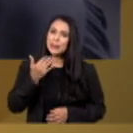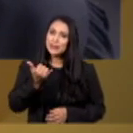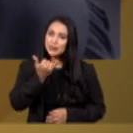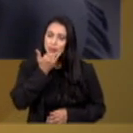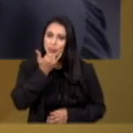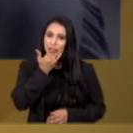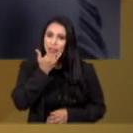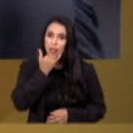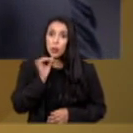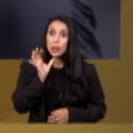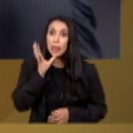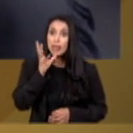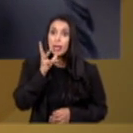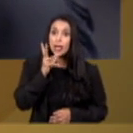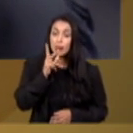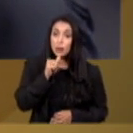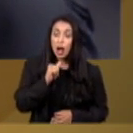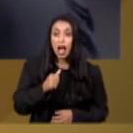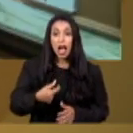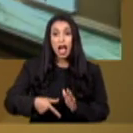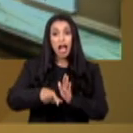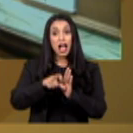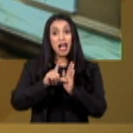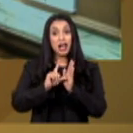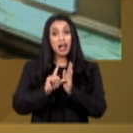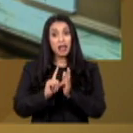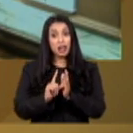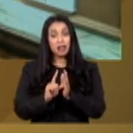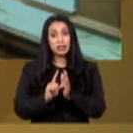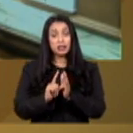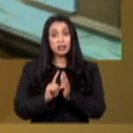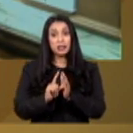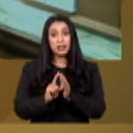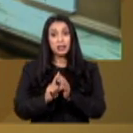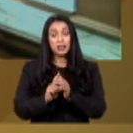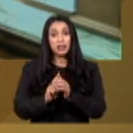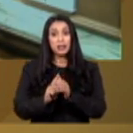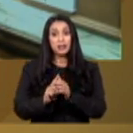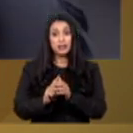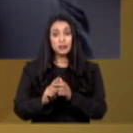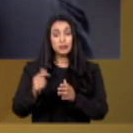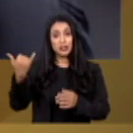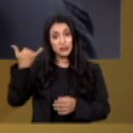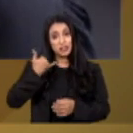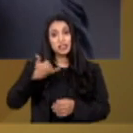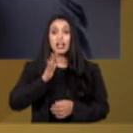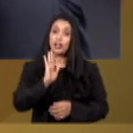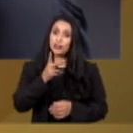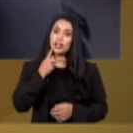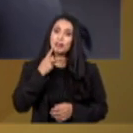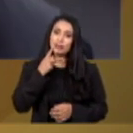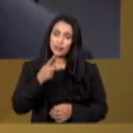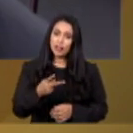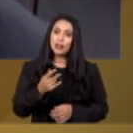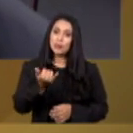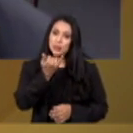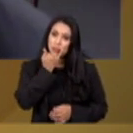subway antes da antes de chamar atenção eu já havia